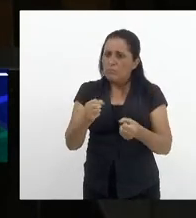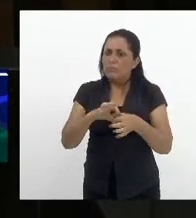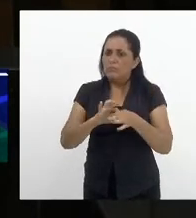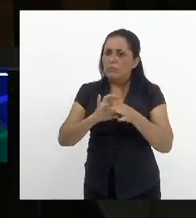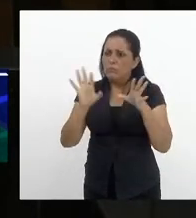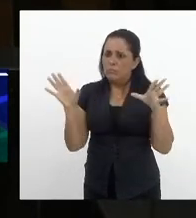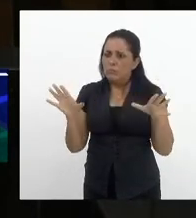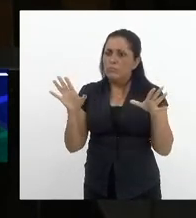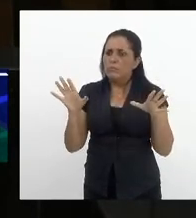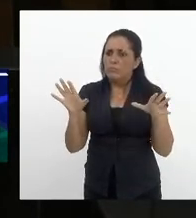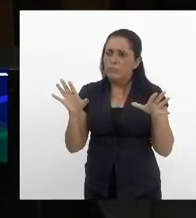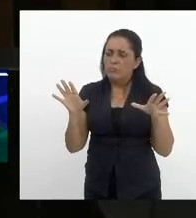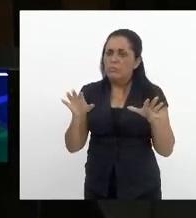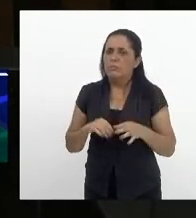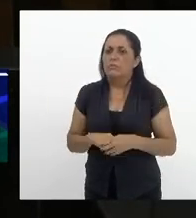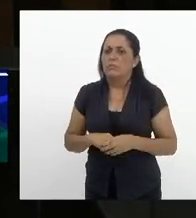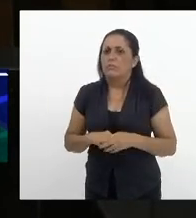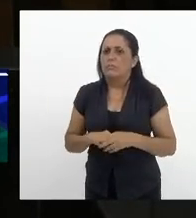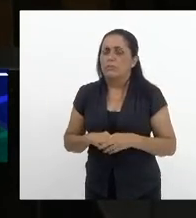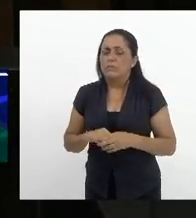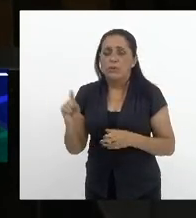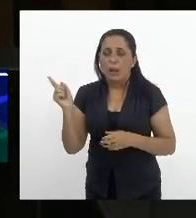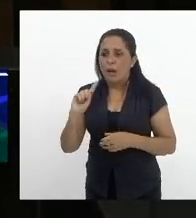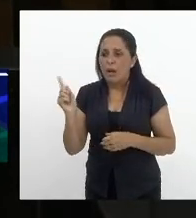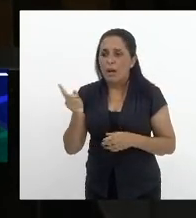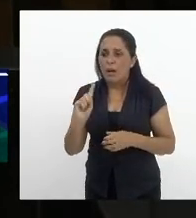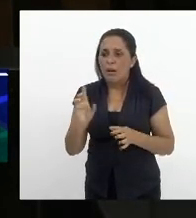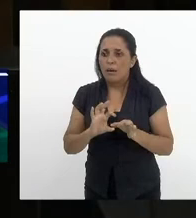democracia que não se deixem